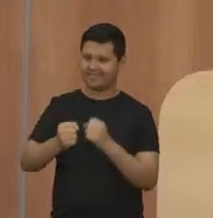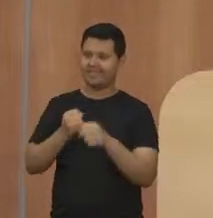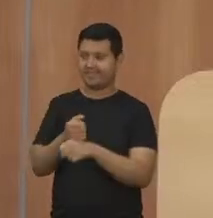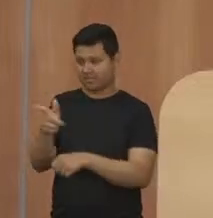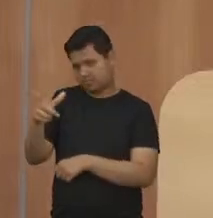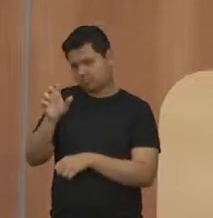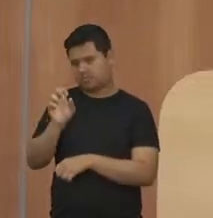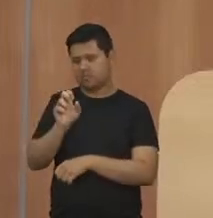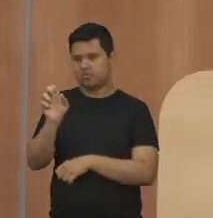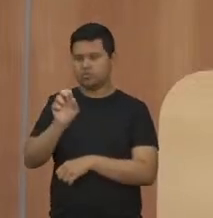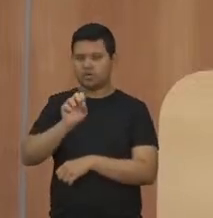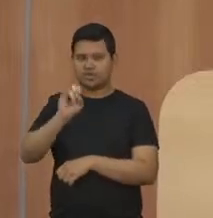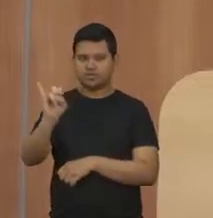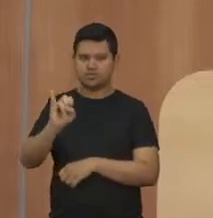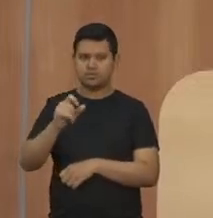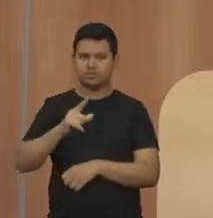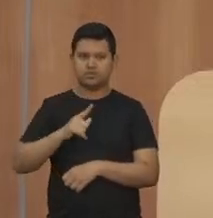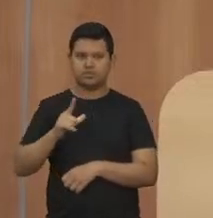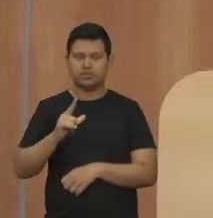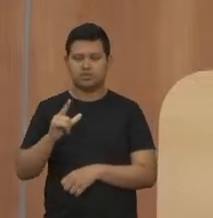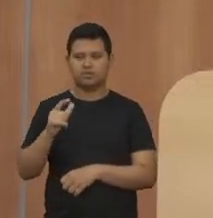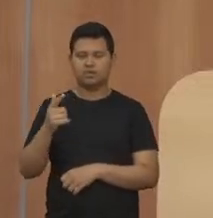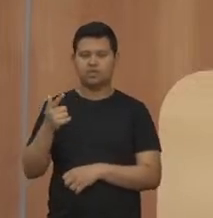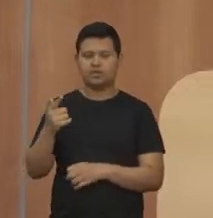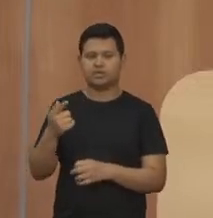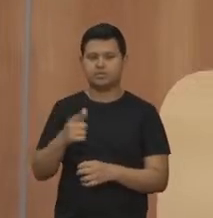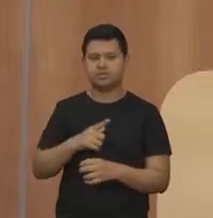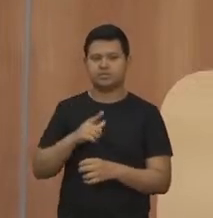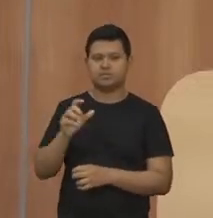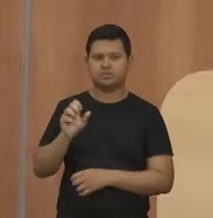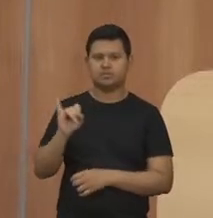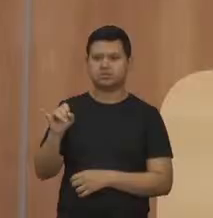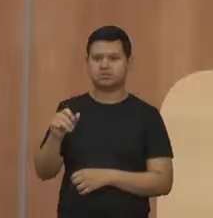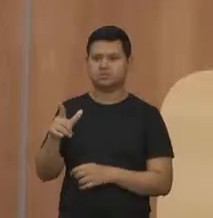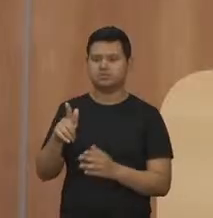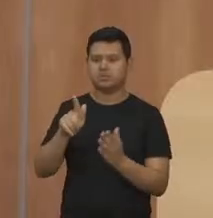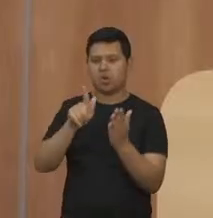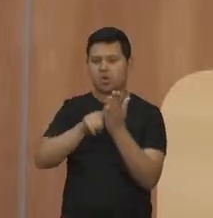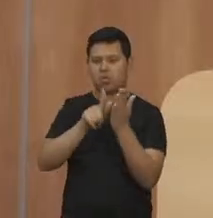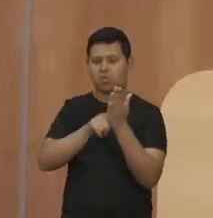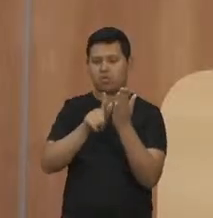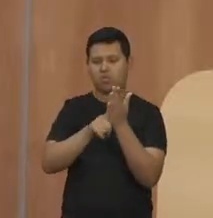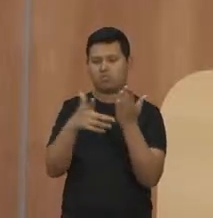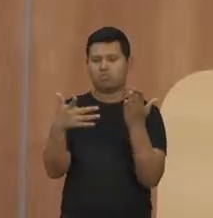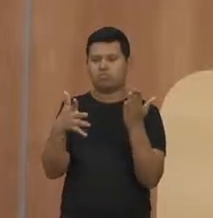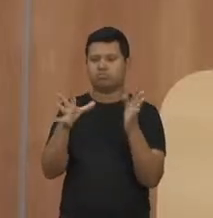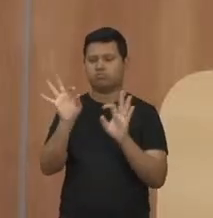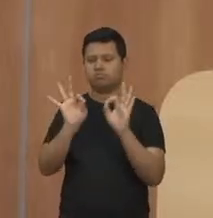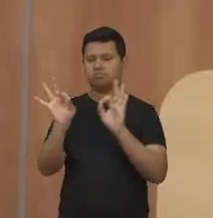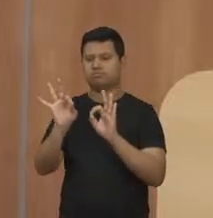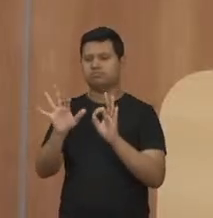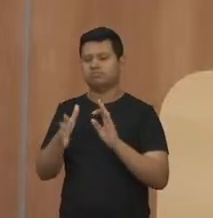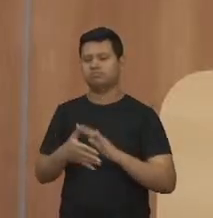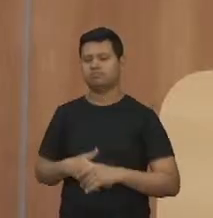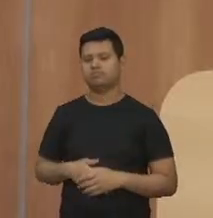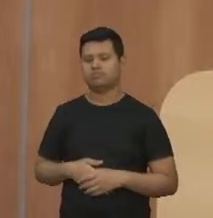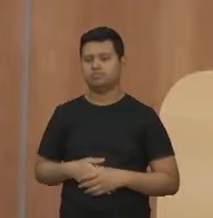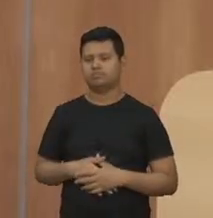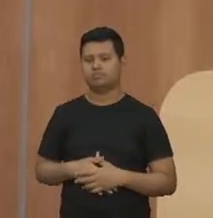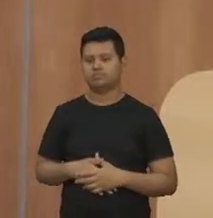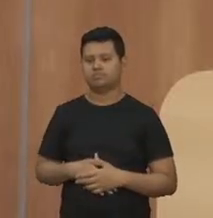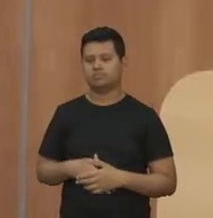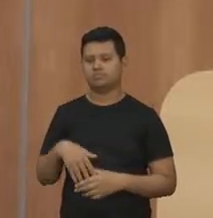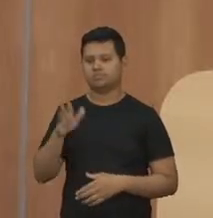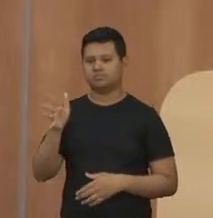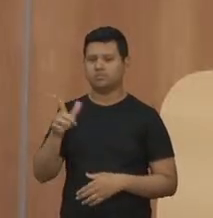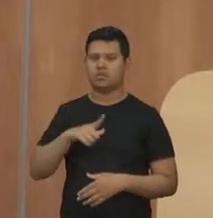uma moldura aí, ó, fazer um modelo mais novo, fique à vontade. Mas é muito gratificante. Inclusive, eu fiz pedagogia